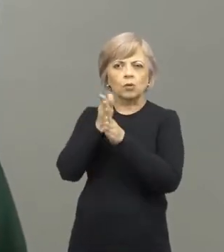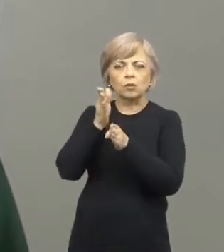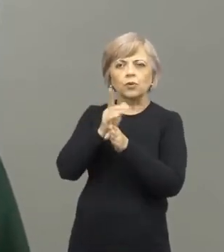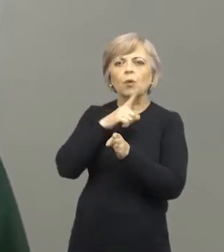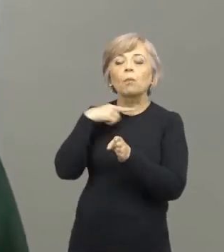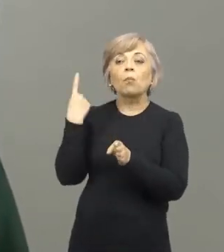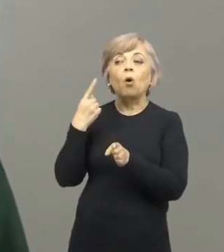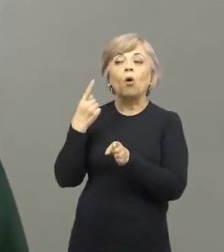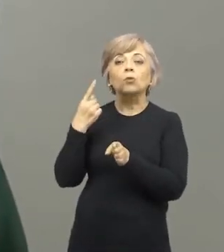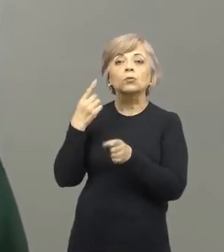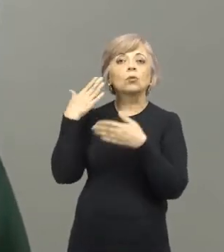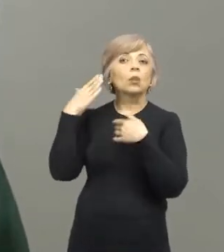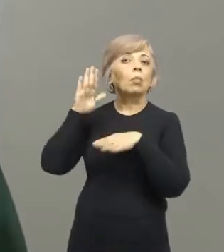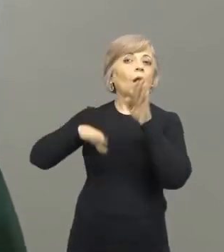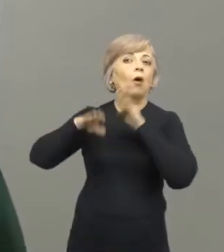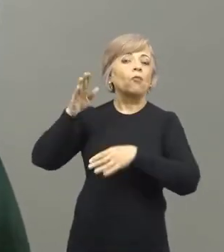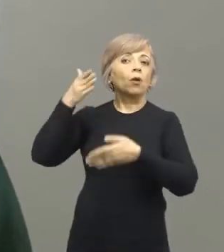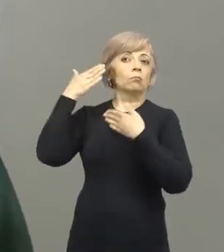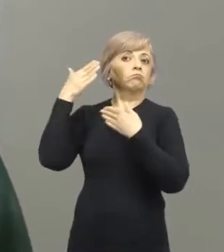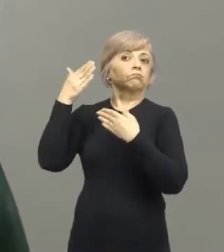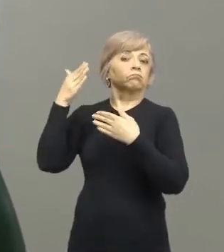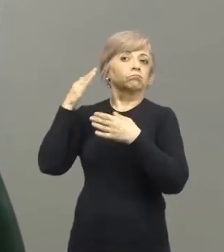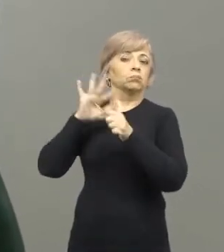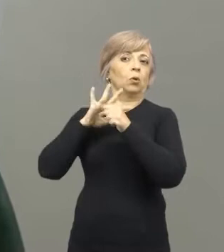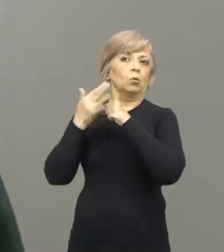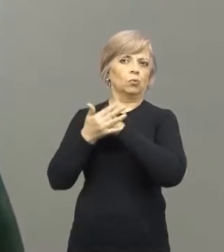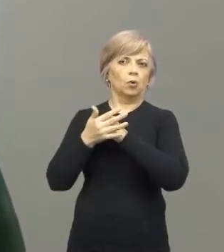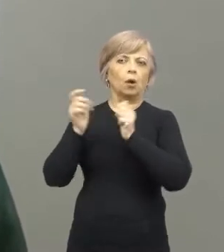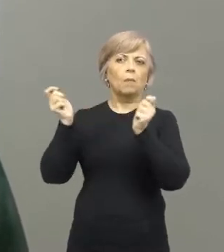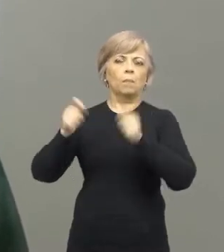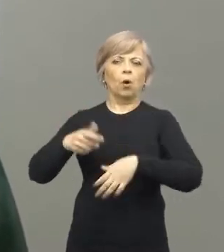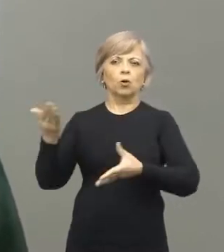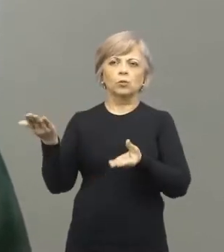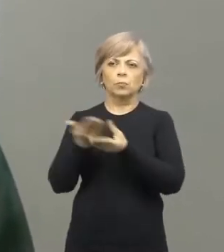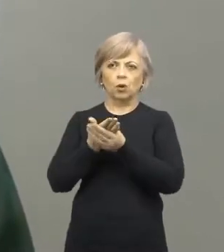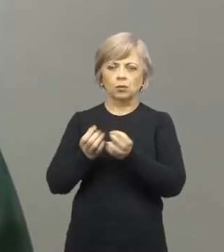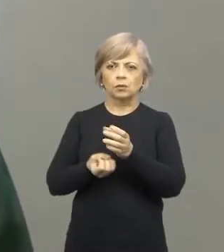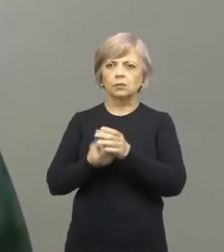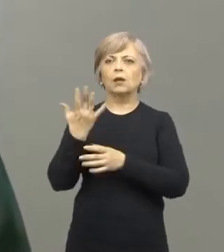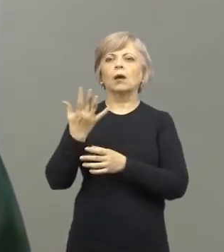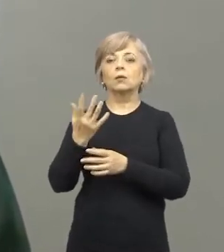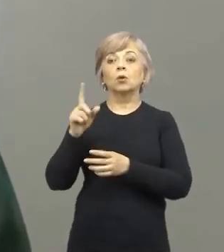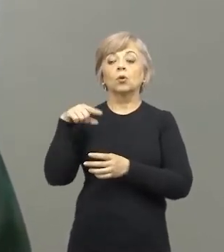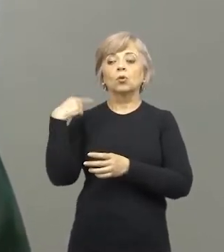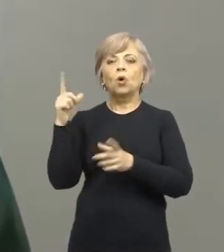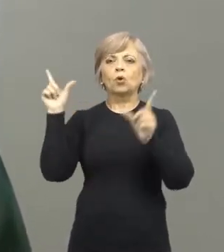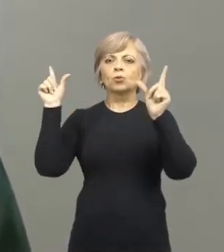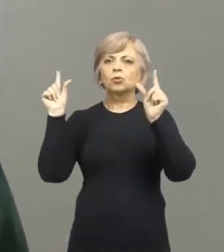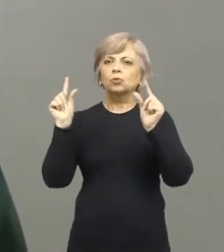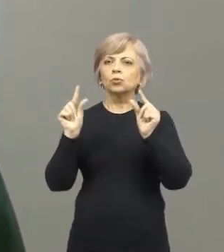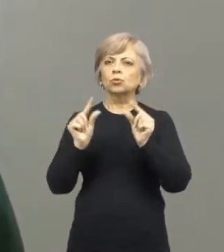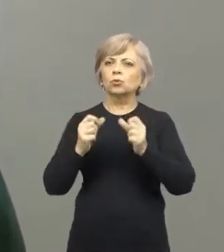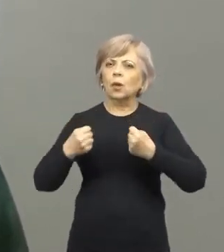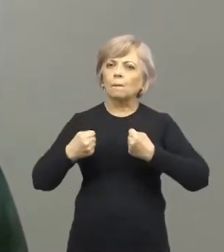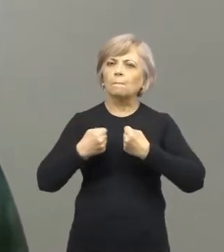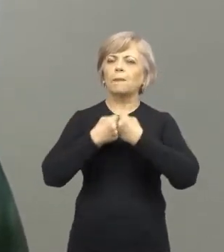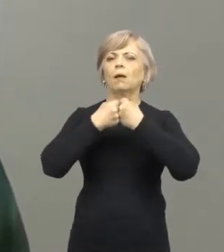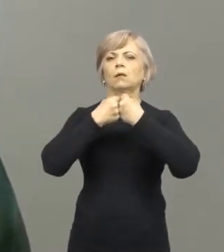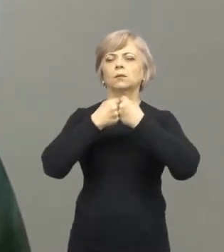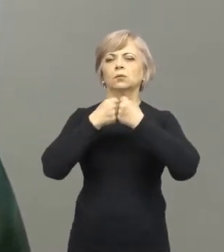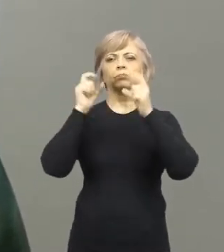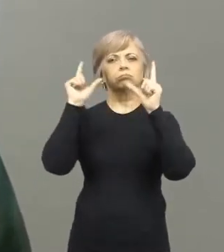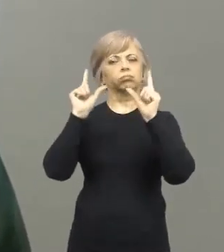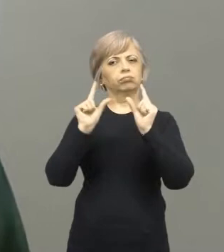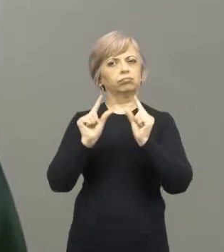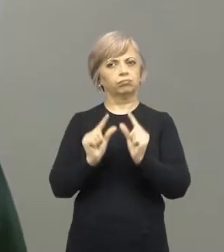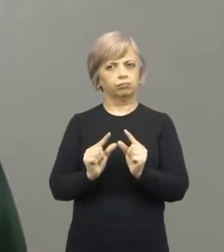morte suspeita, porque poderia levar à abertura de inquérito, nós diminuímos o impacto no IML só